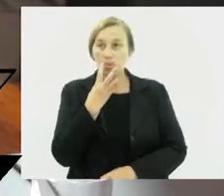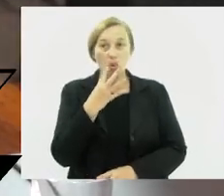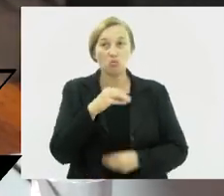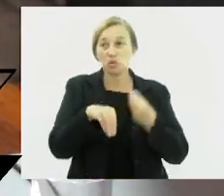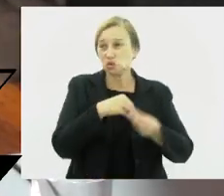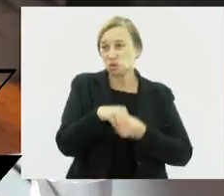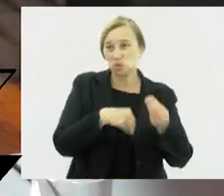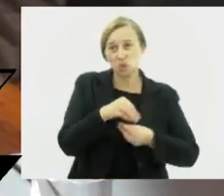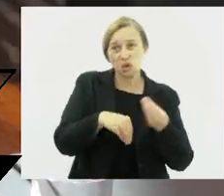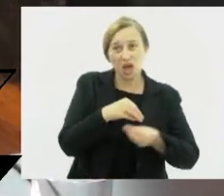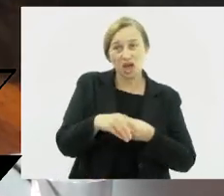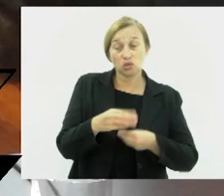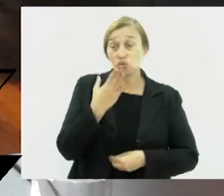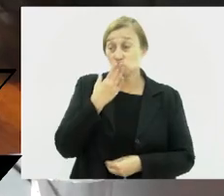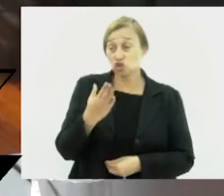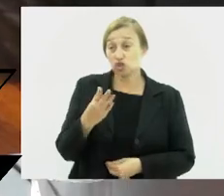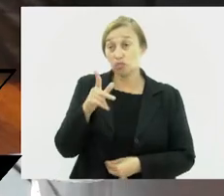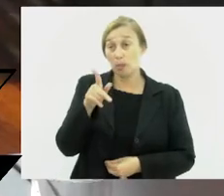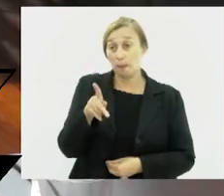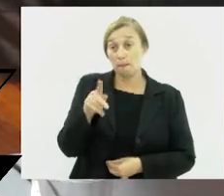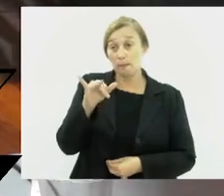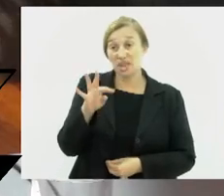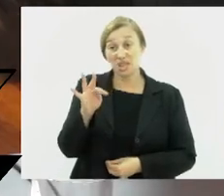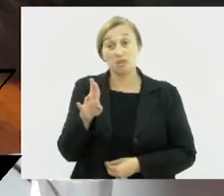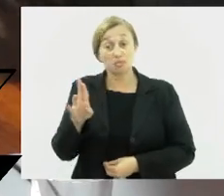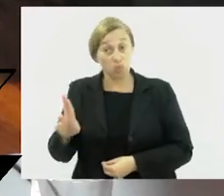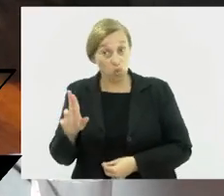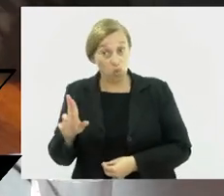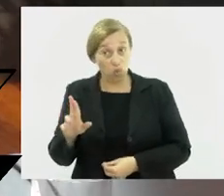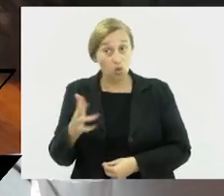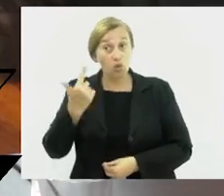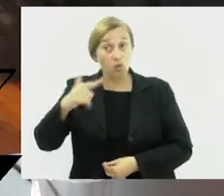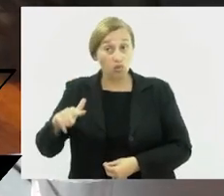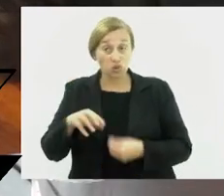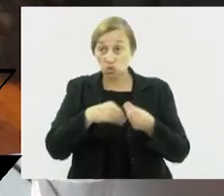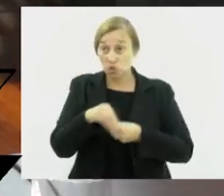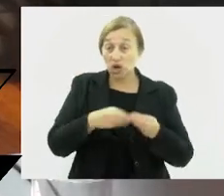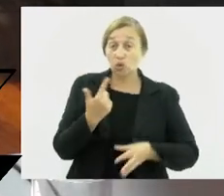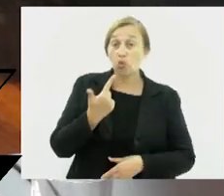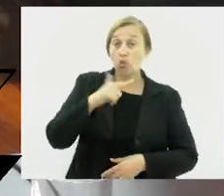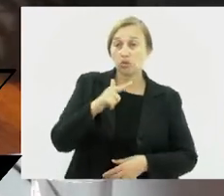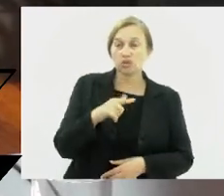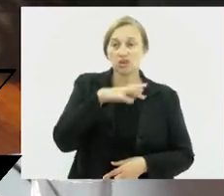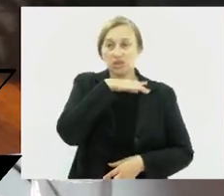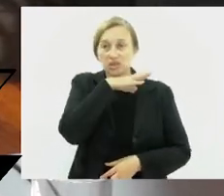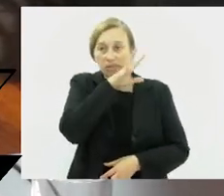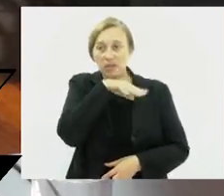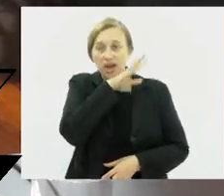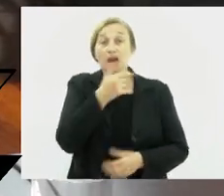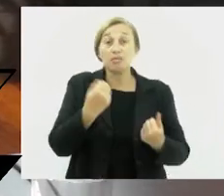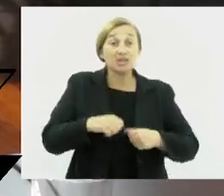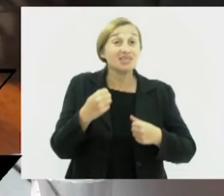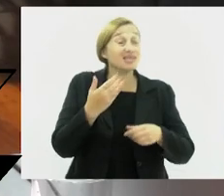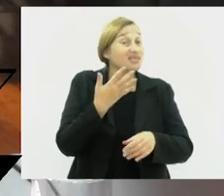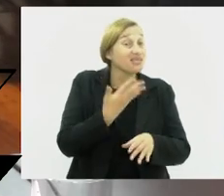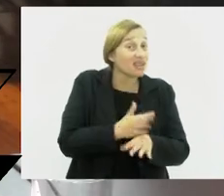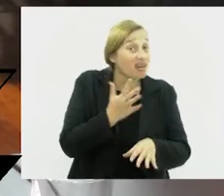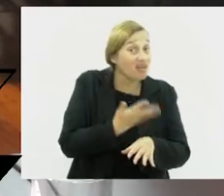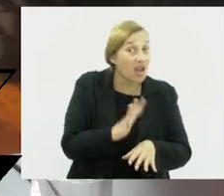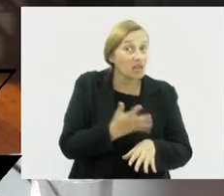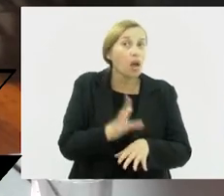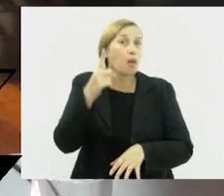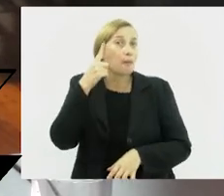A socialização dele tem que ser feita. Então, tem que ser treinado. Então, temos que